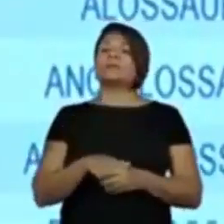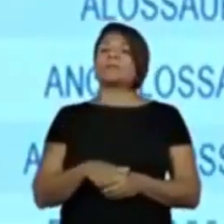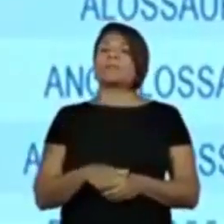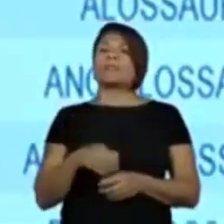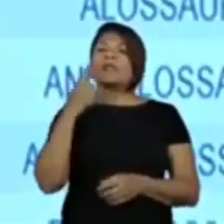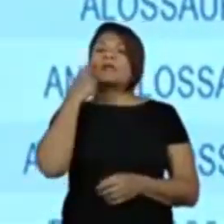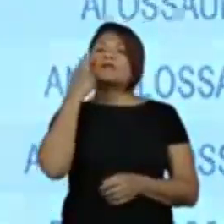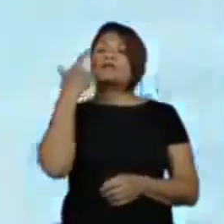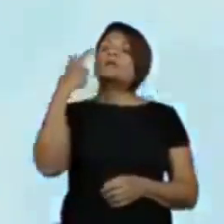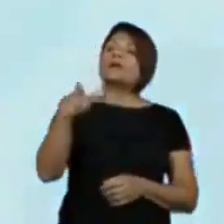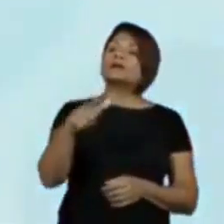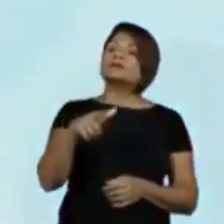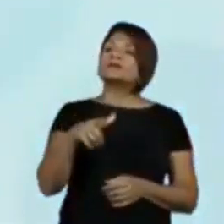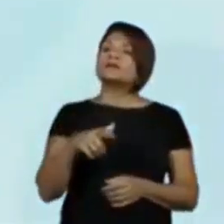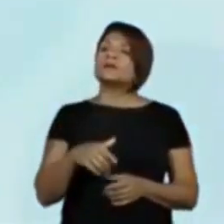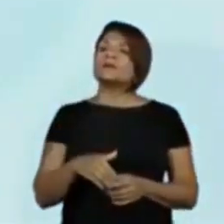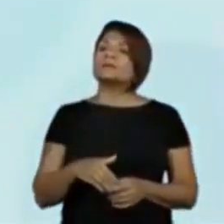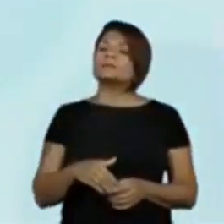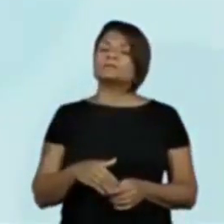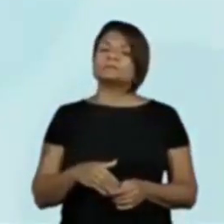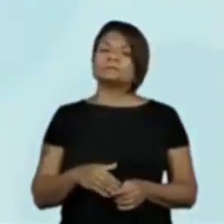Quero ver, que mais?